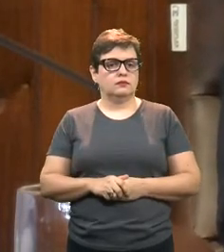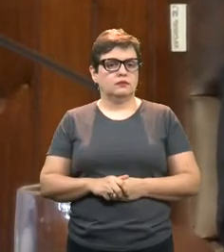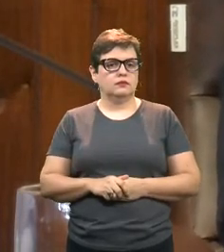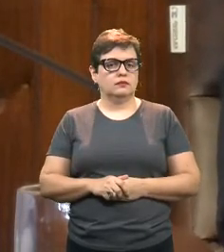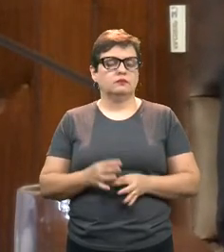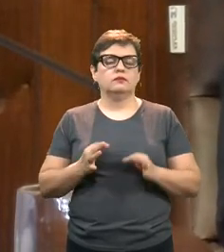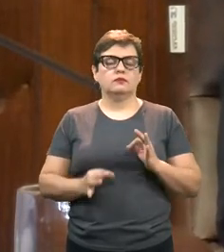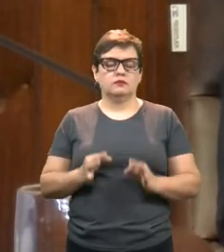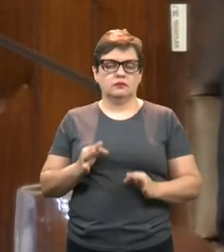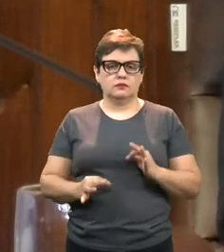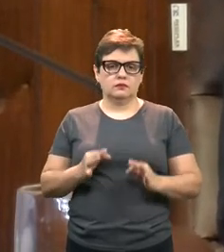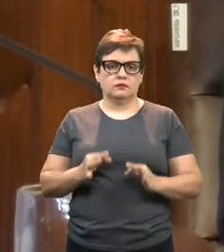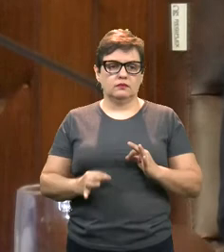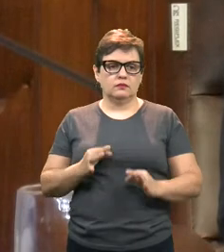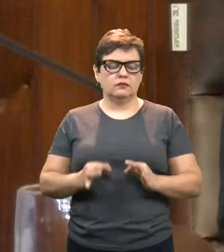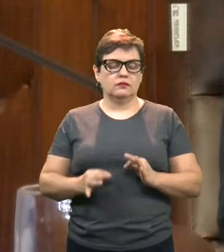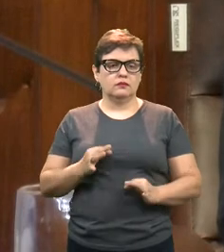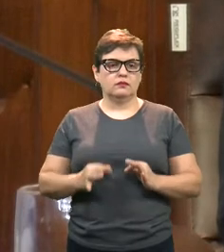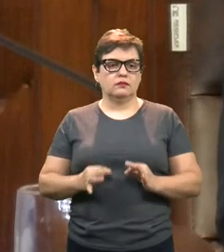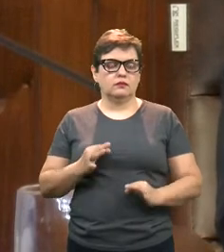com essa justificativa,